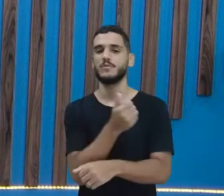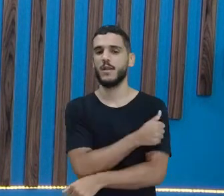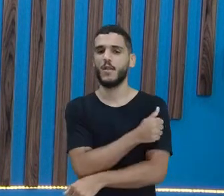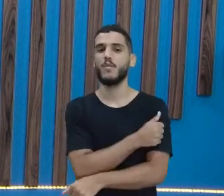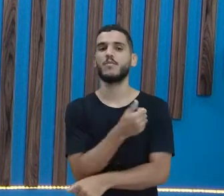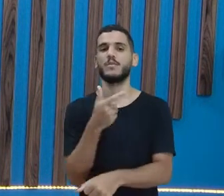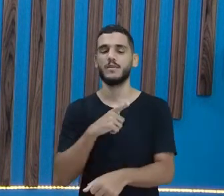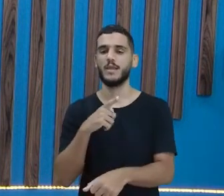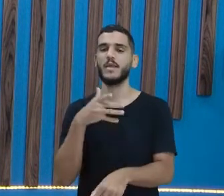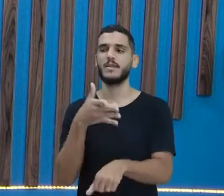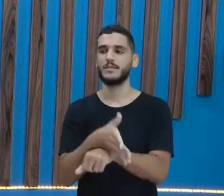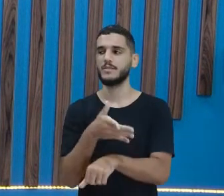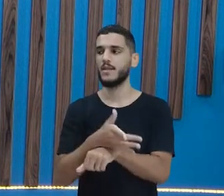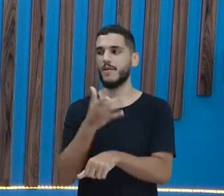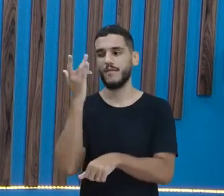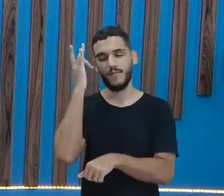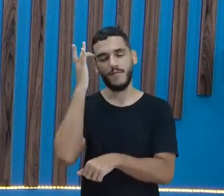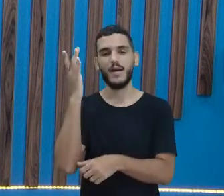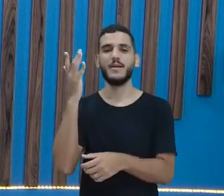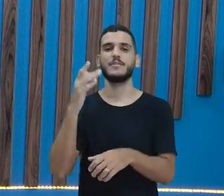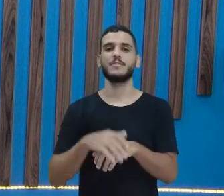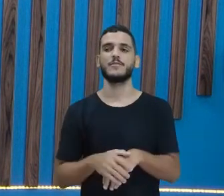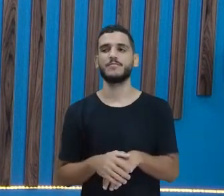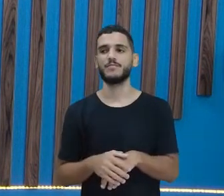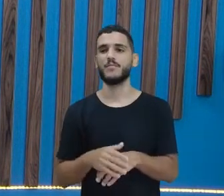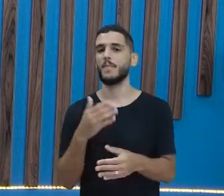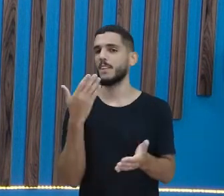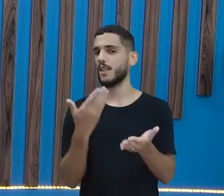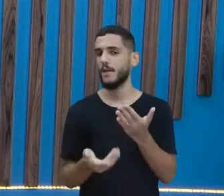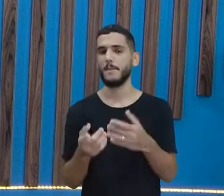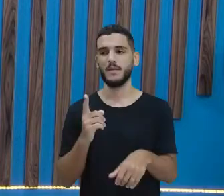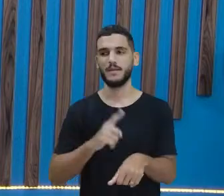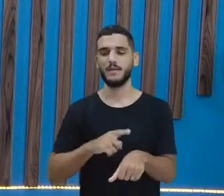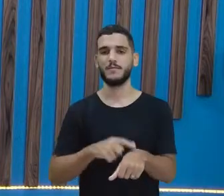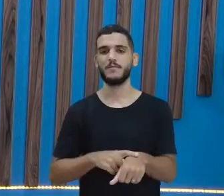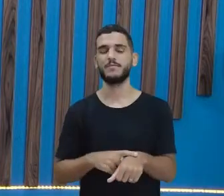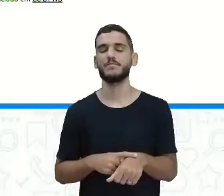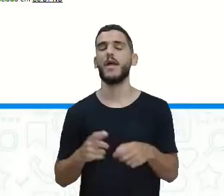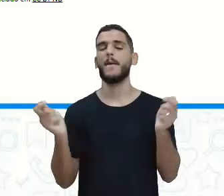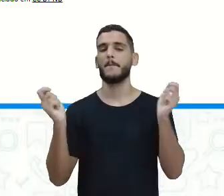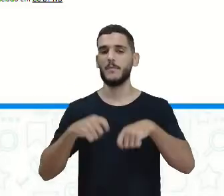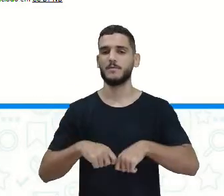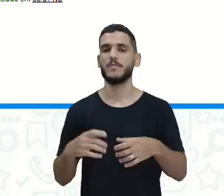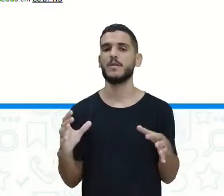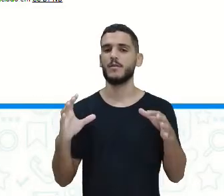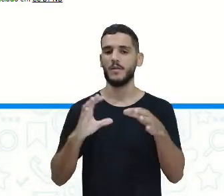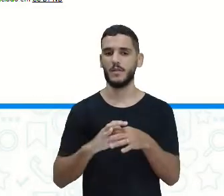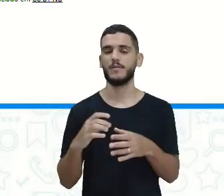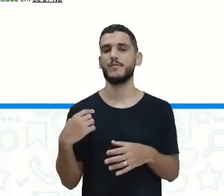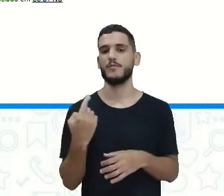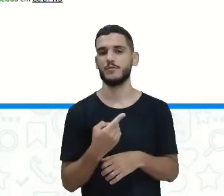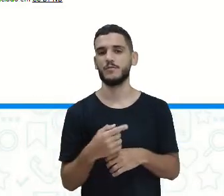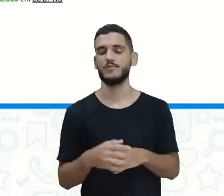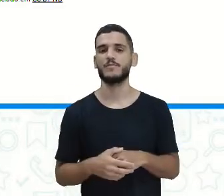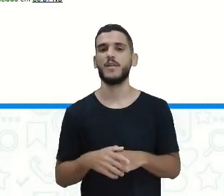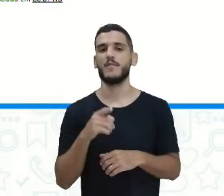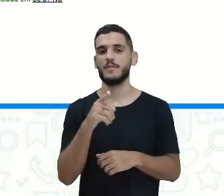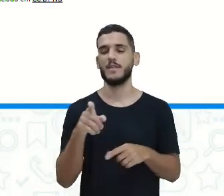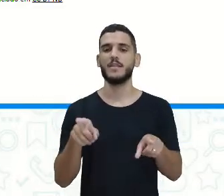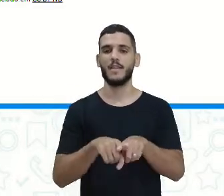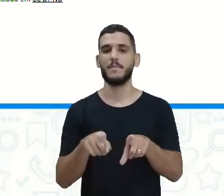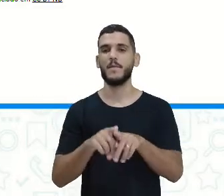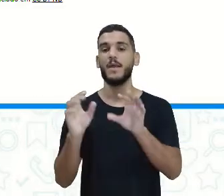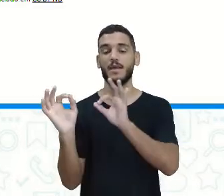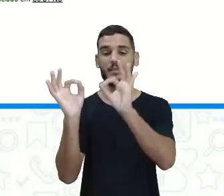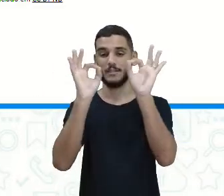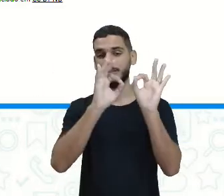É super fácil, super prático. Só não perde tempo, tá? Para poder estar aqui com a gente participando. Você também pode assistir as nossas